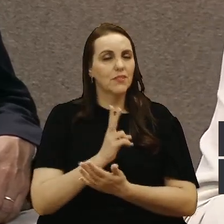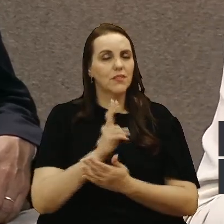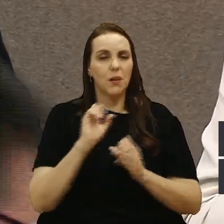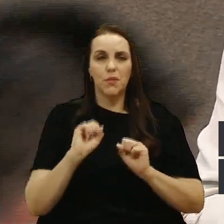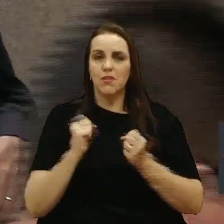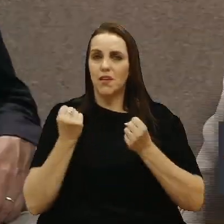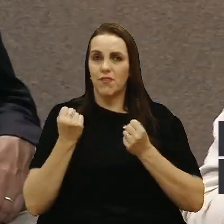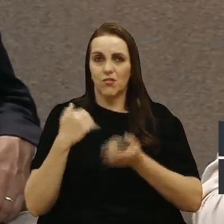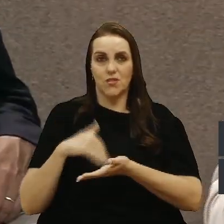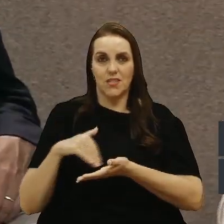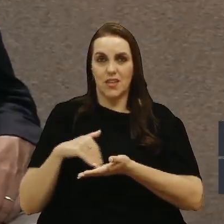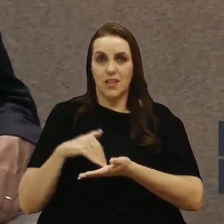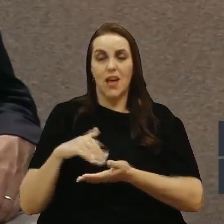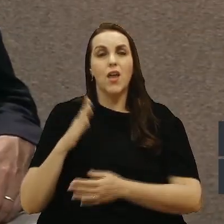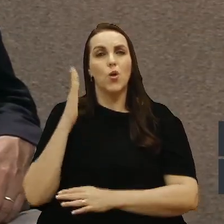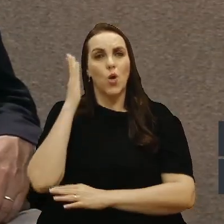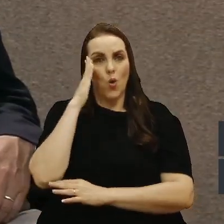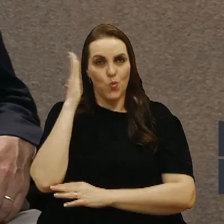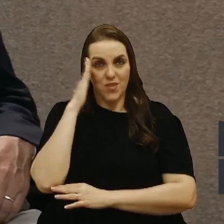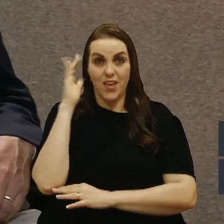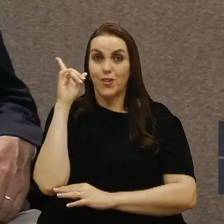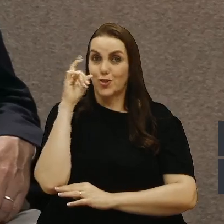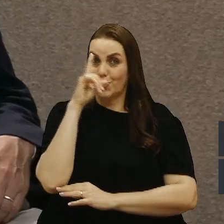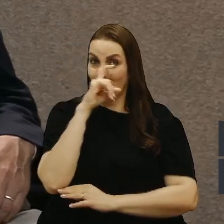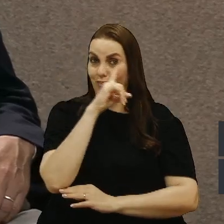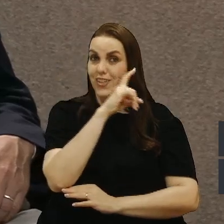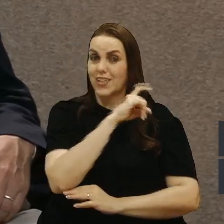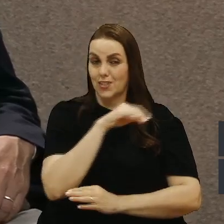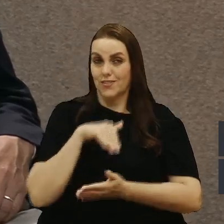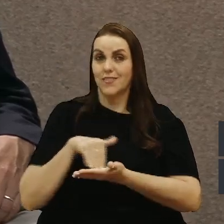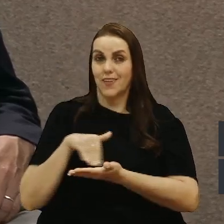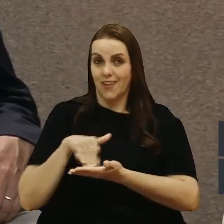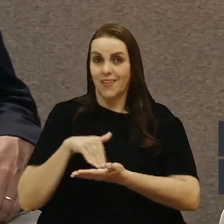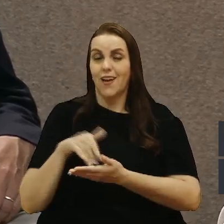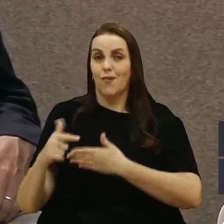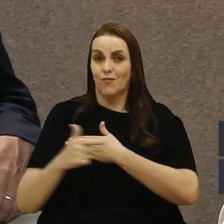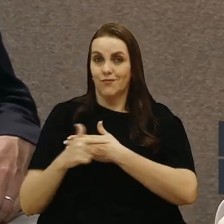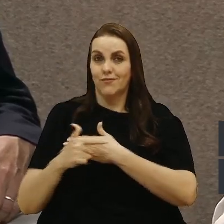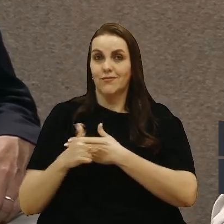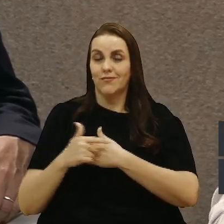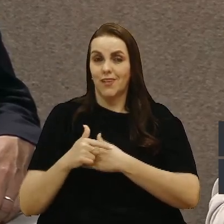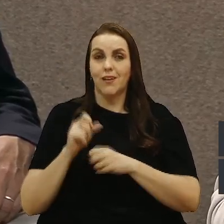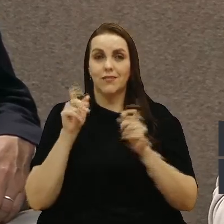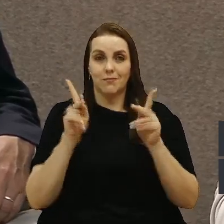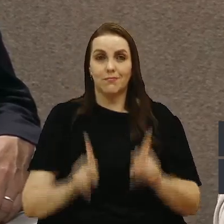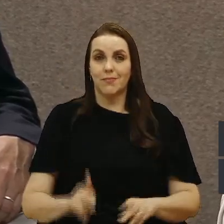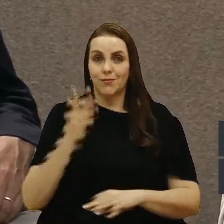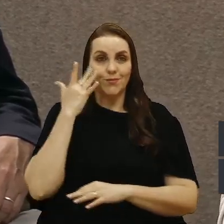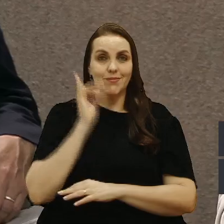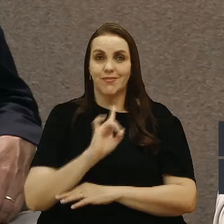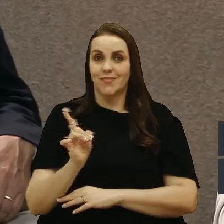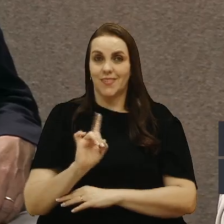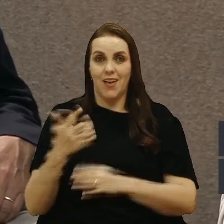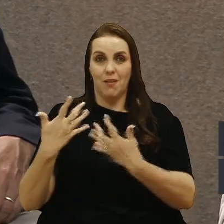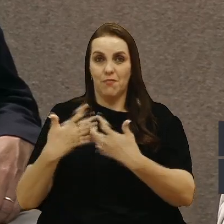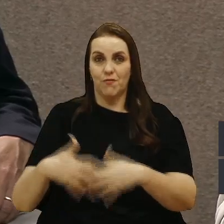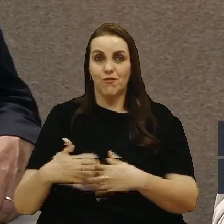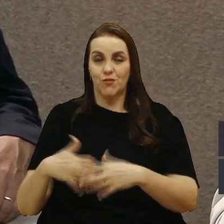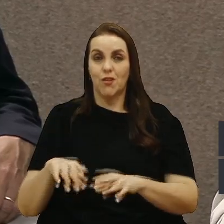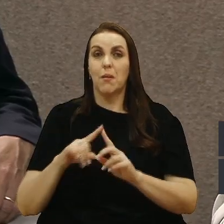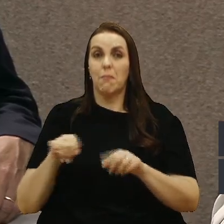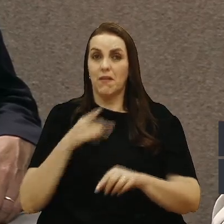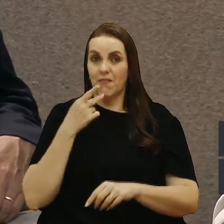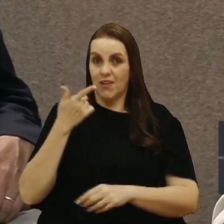sei o quanto que é difícil ser secretário, não é como a gente pensa, muitas vezes a gente não sabe como funciona, mas,